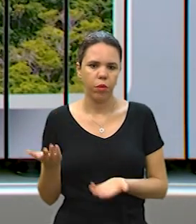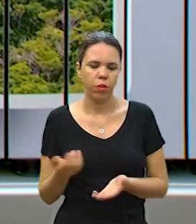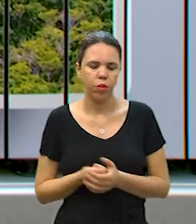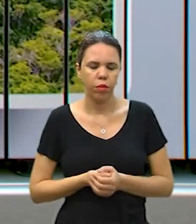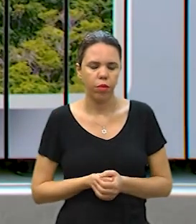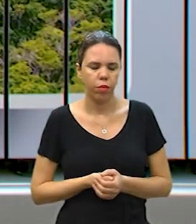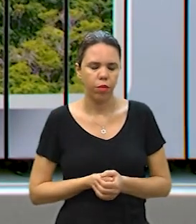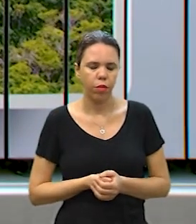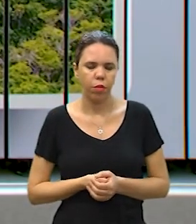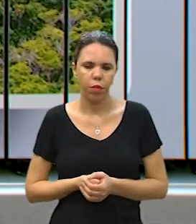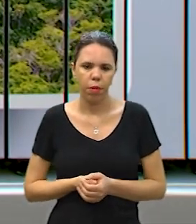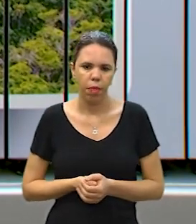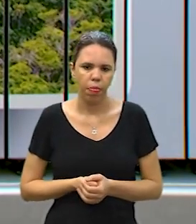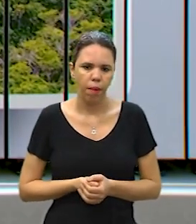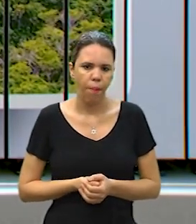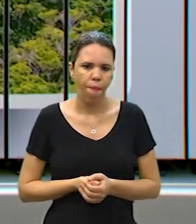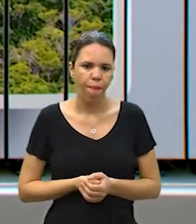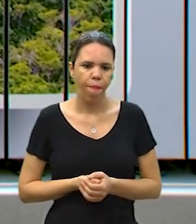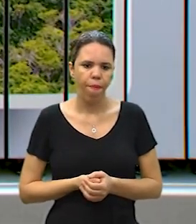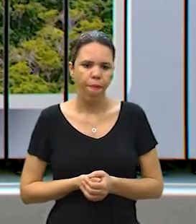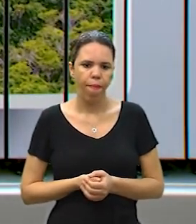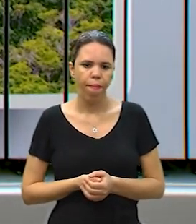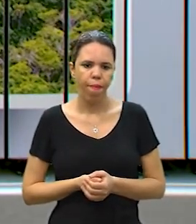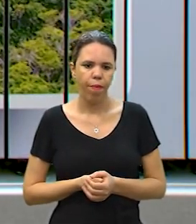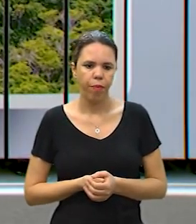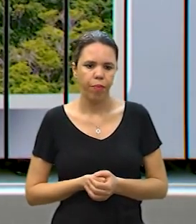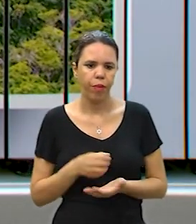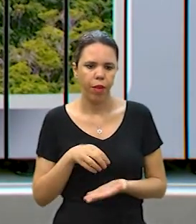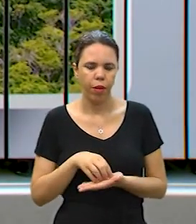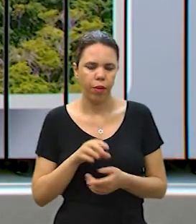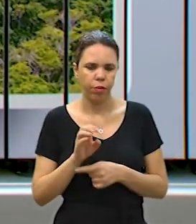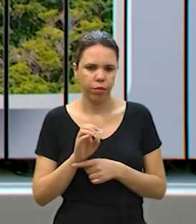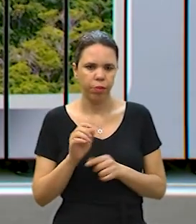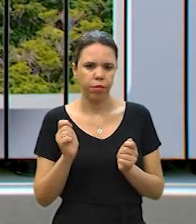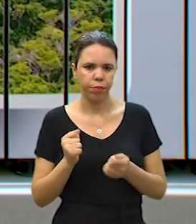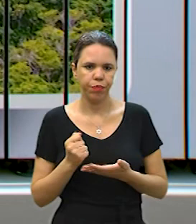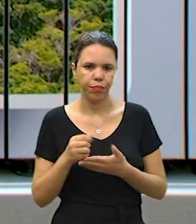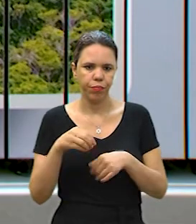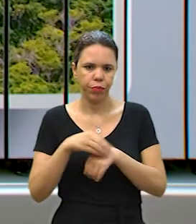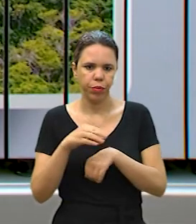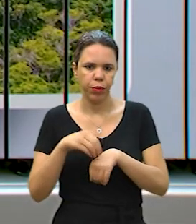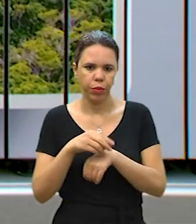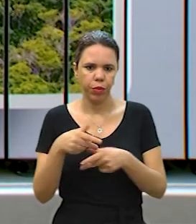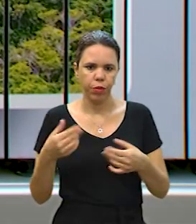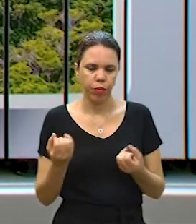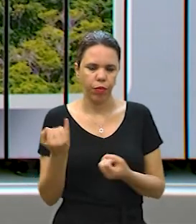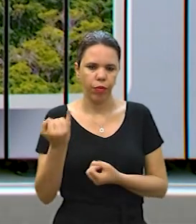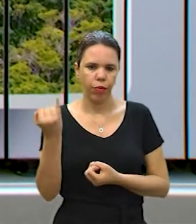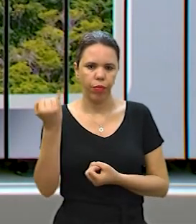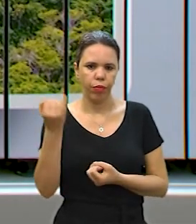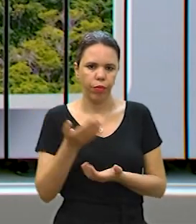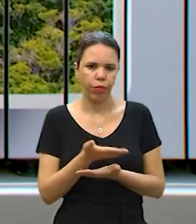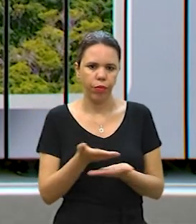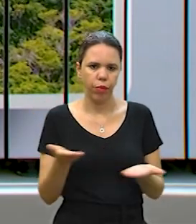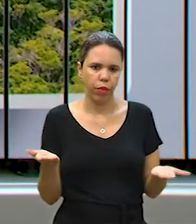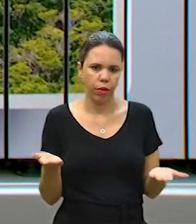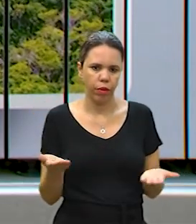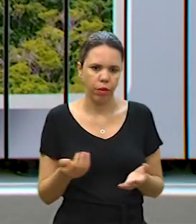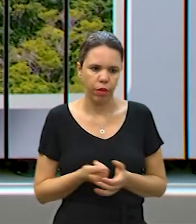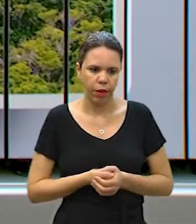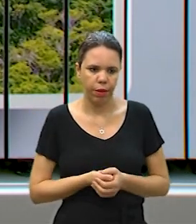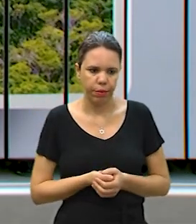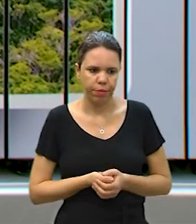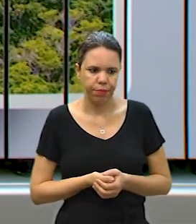Solange Posuto, né, que é da PUESP, que pôde nos trazer informações muito relevantes, né?